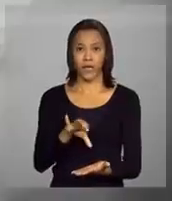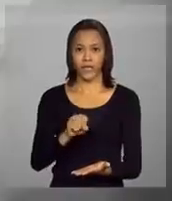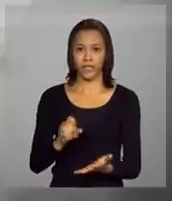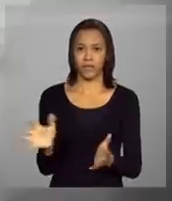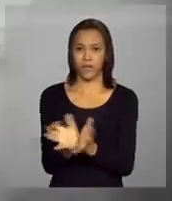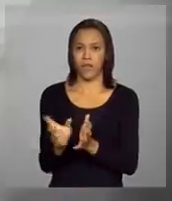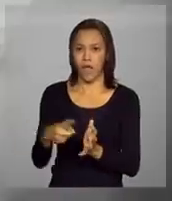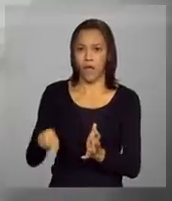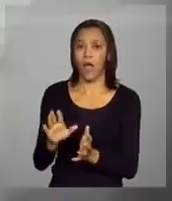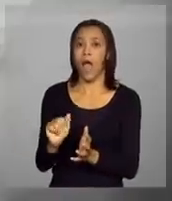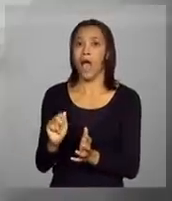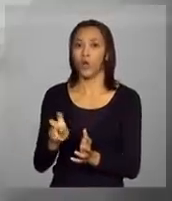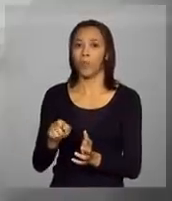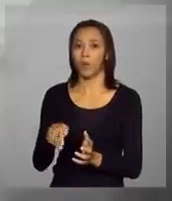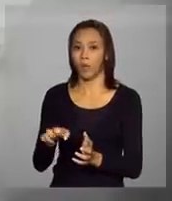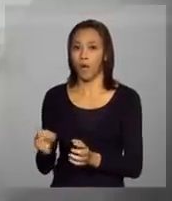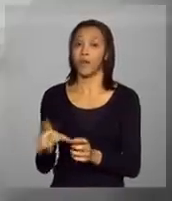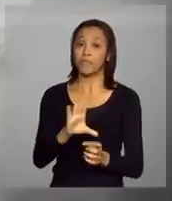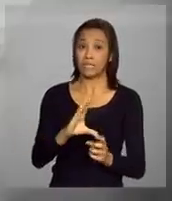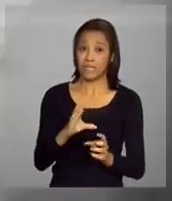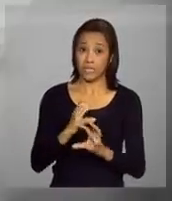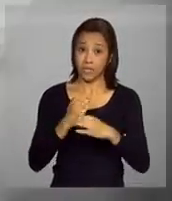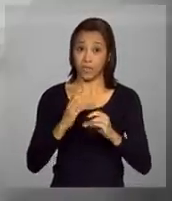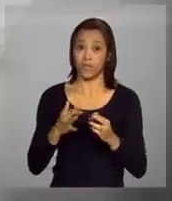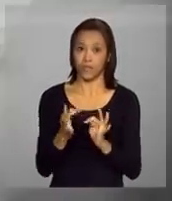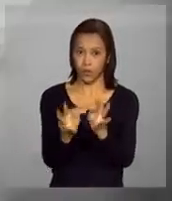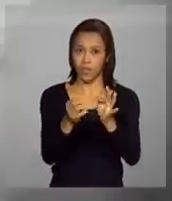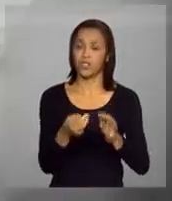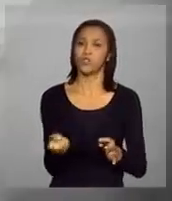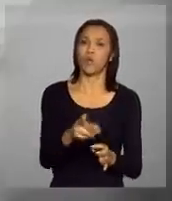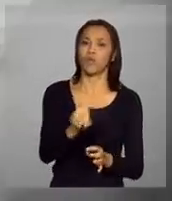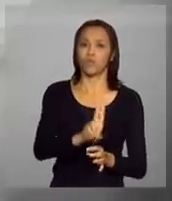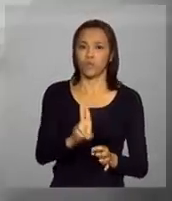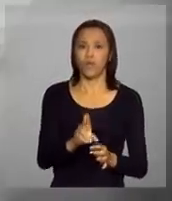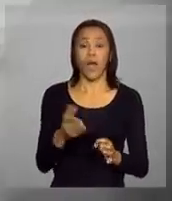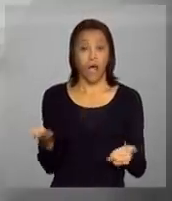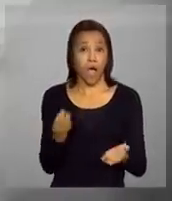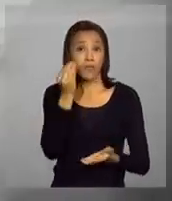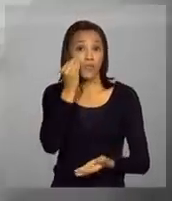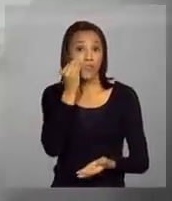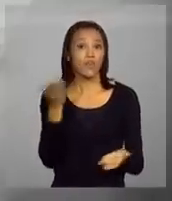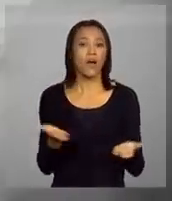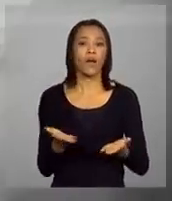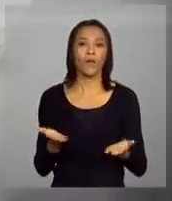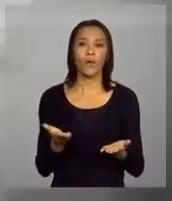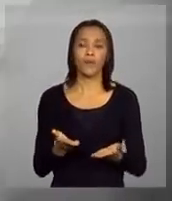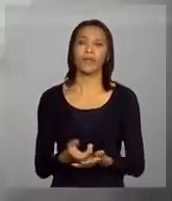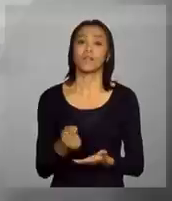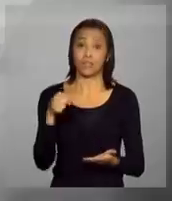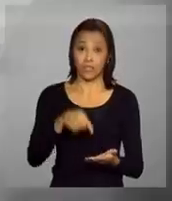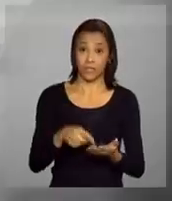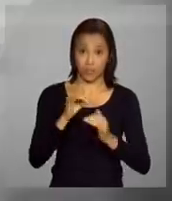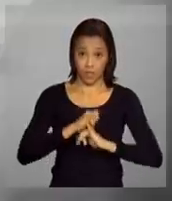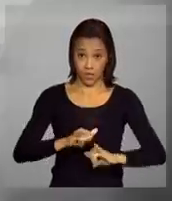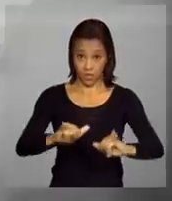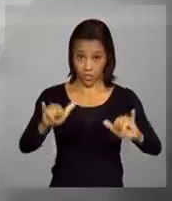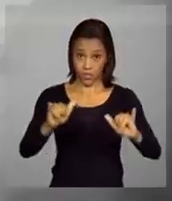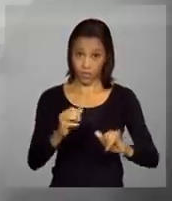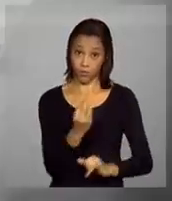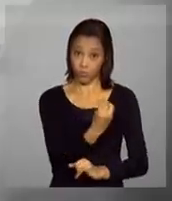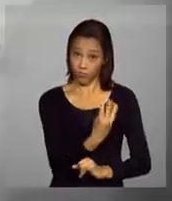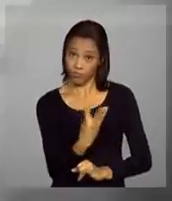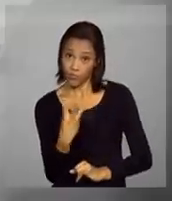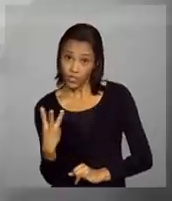de agropecuária, ciência, tecnologia e inovação. Assista agora à reapresentação da declaração